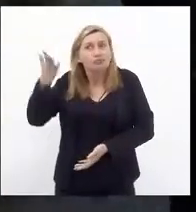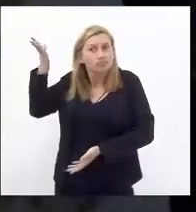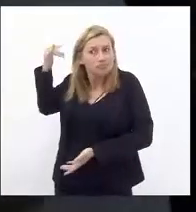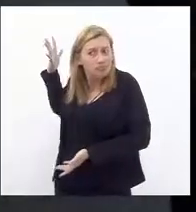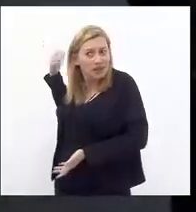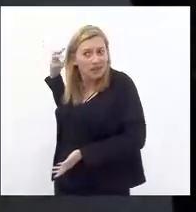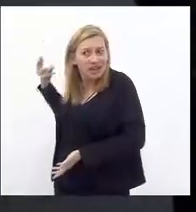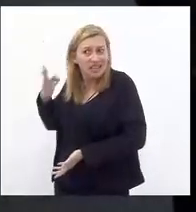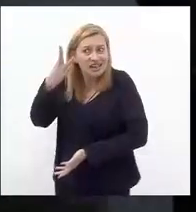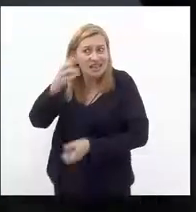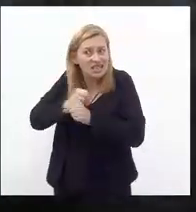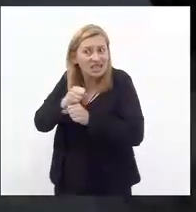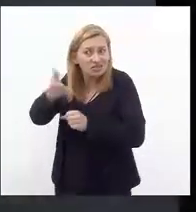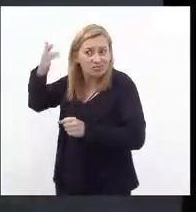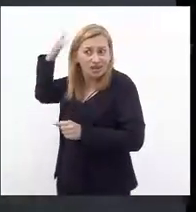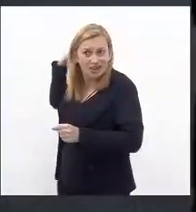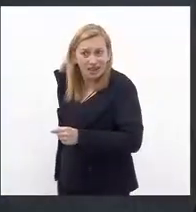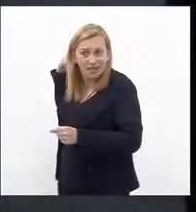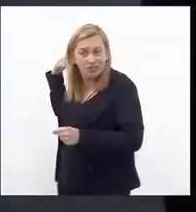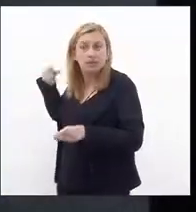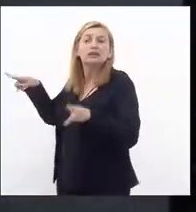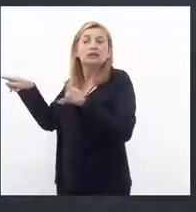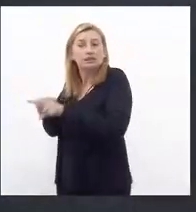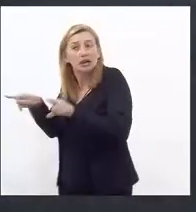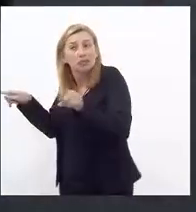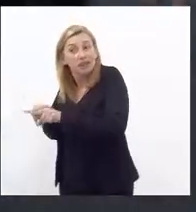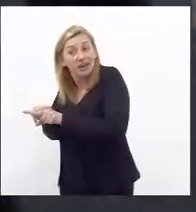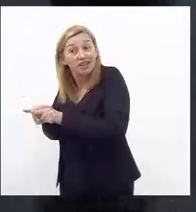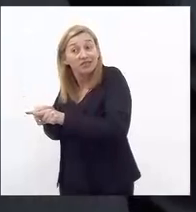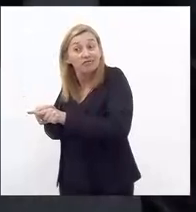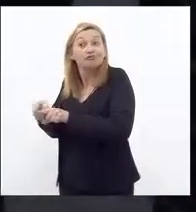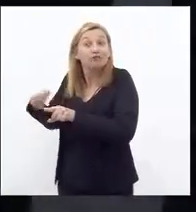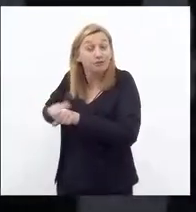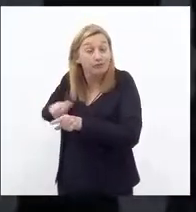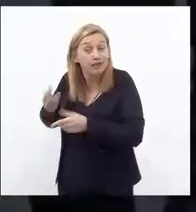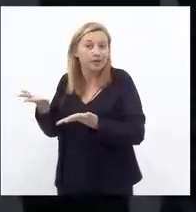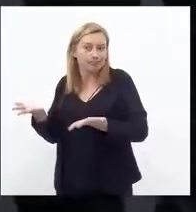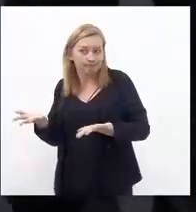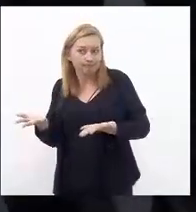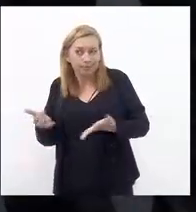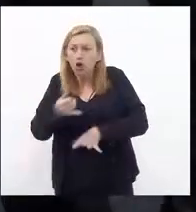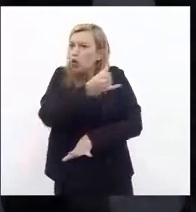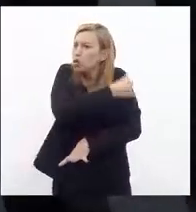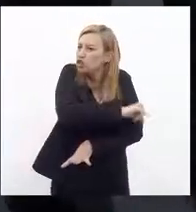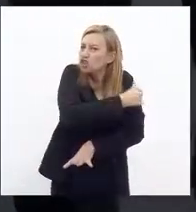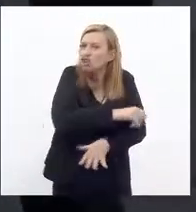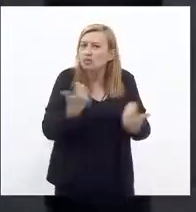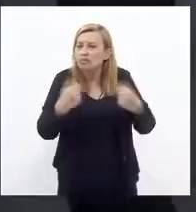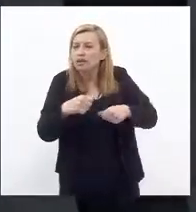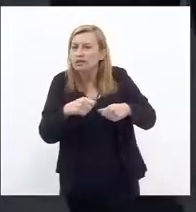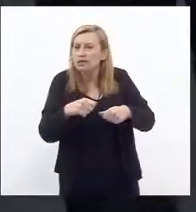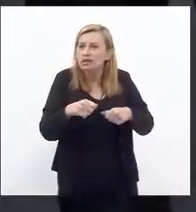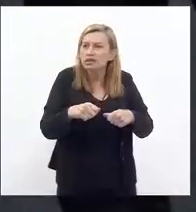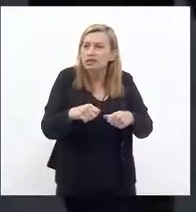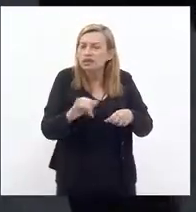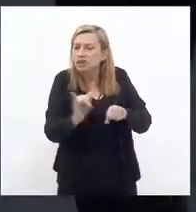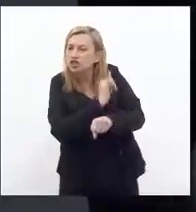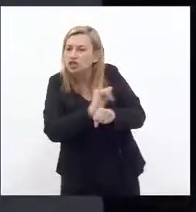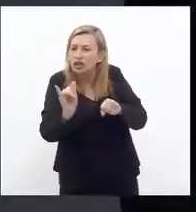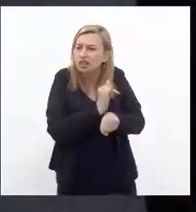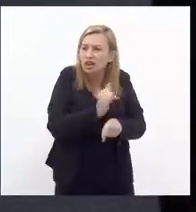a 3 anos atrás também estava passando o Rio de Janeiro precisa de medidas